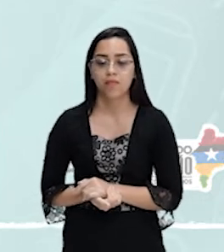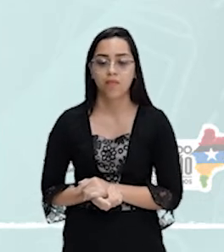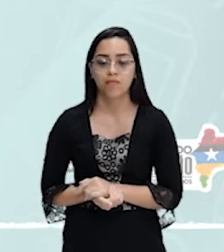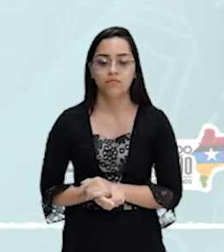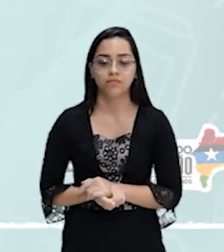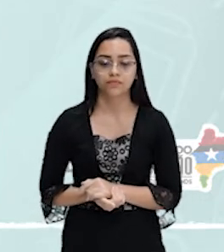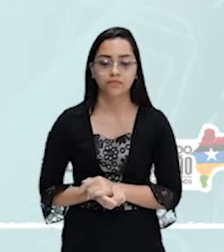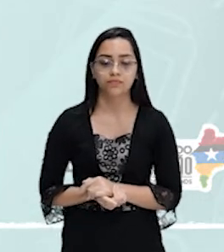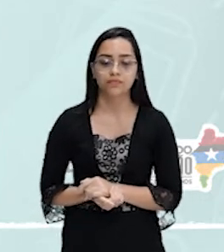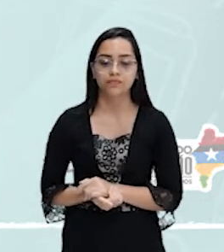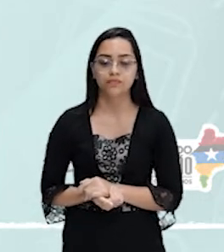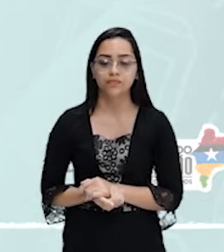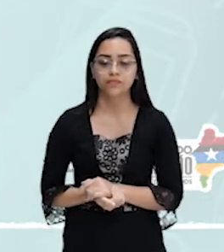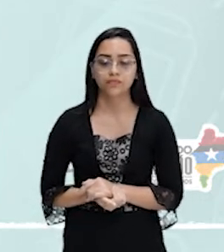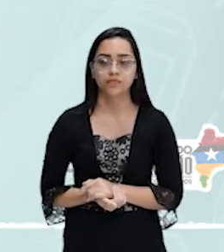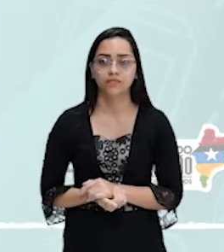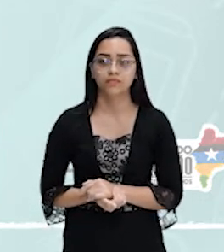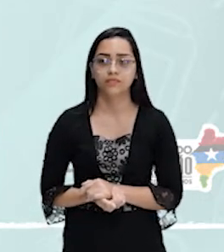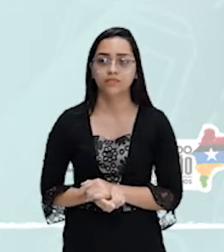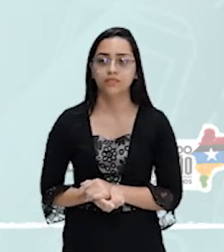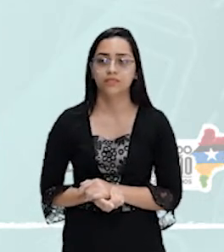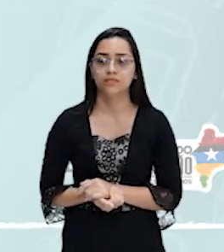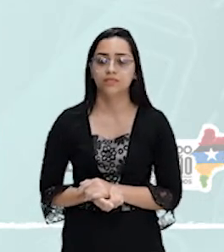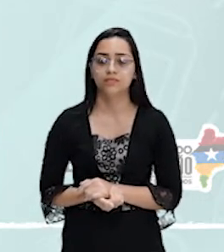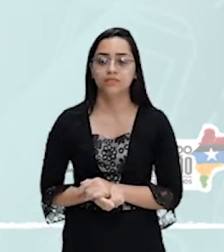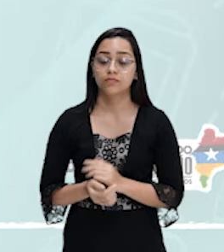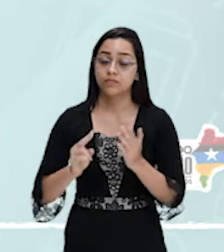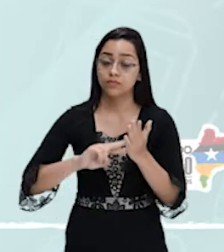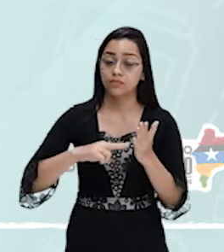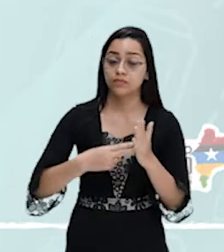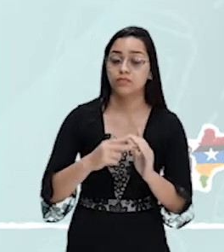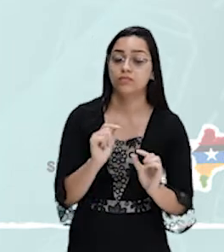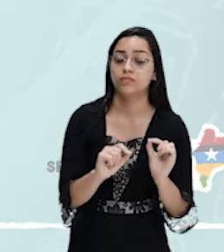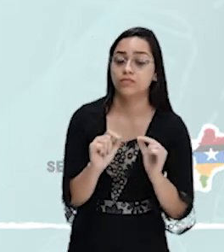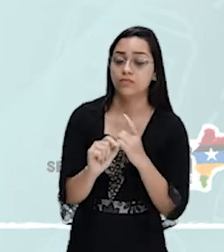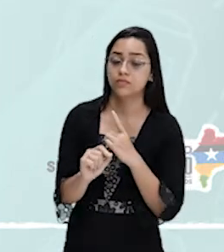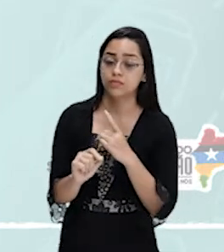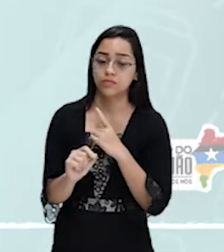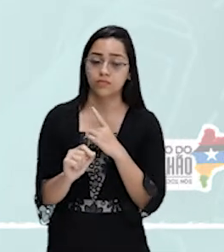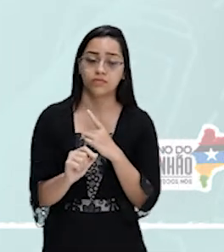16,6% da superfície terrestre. Ou seja, aqui nós temos